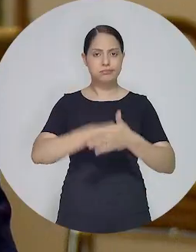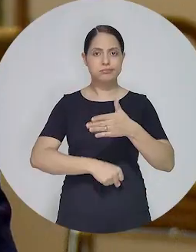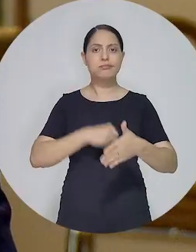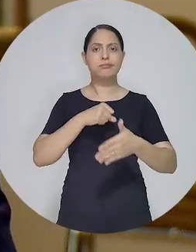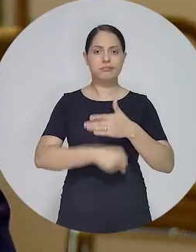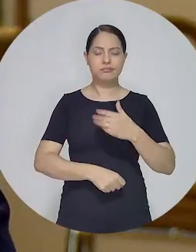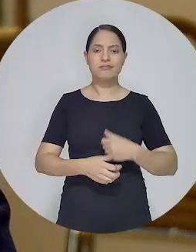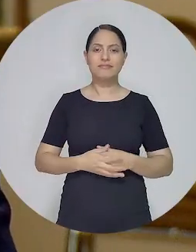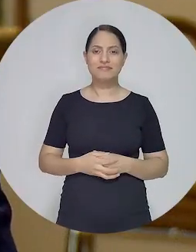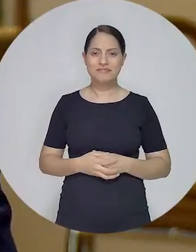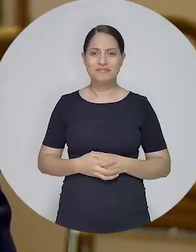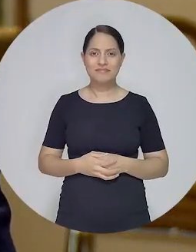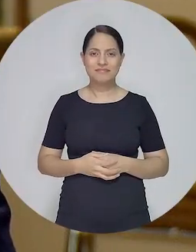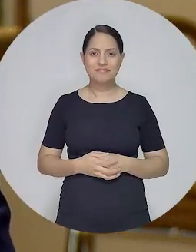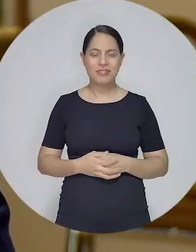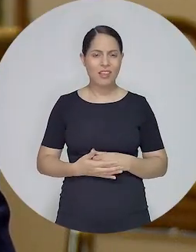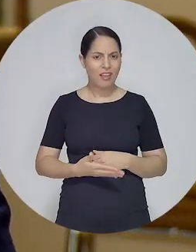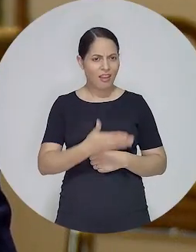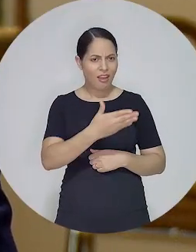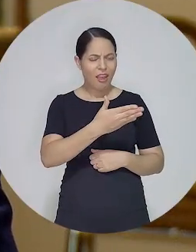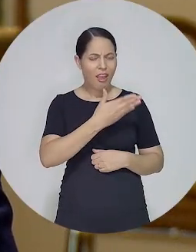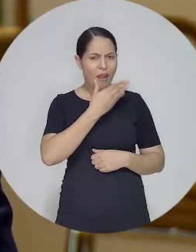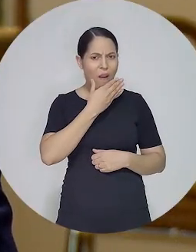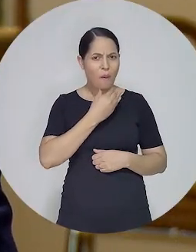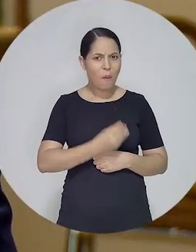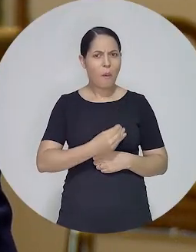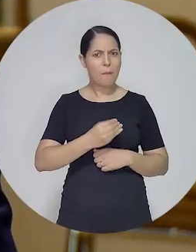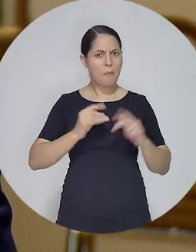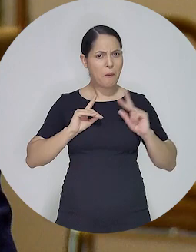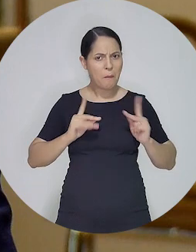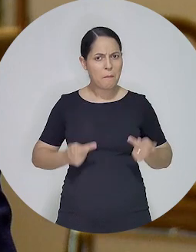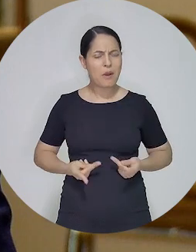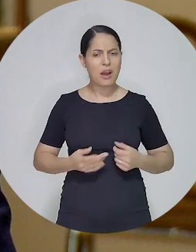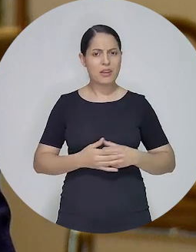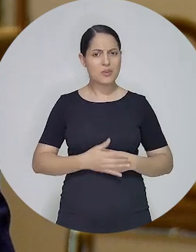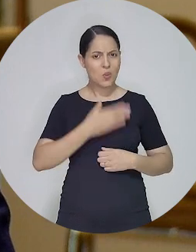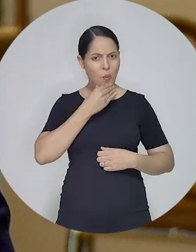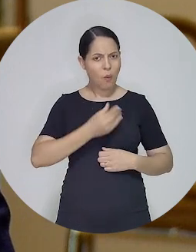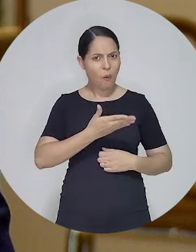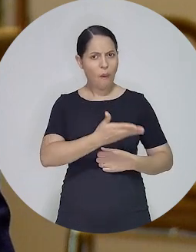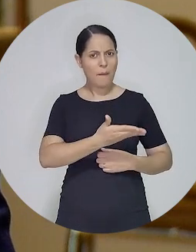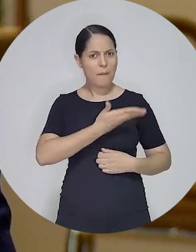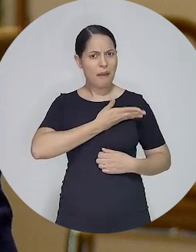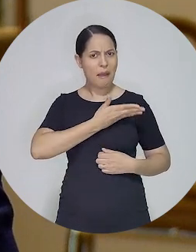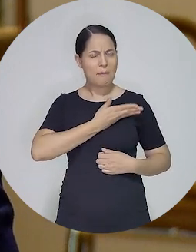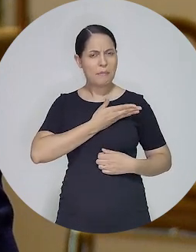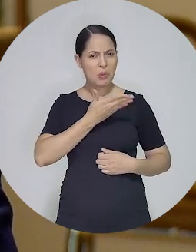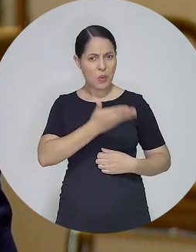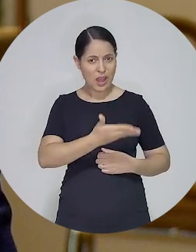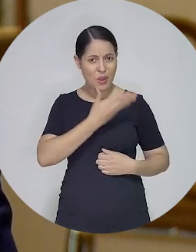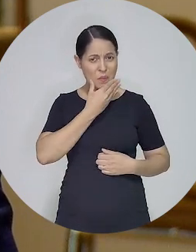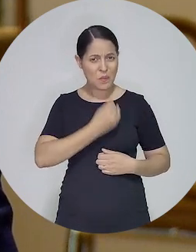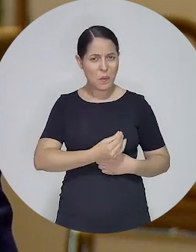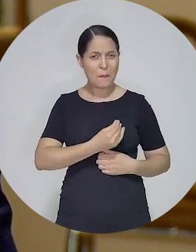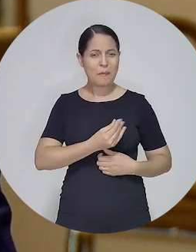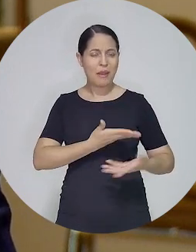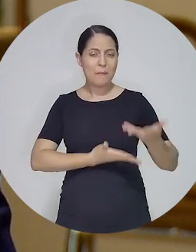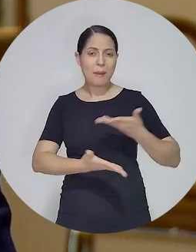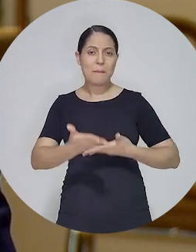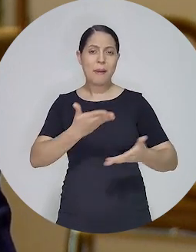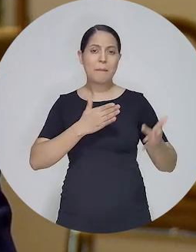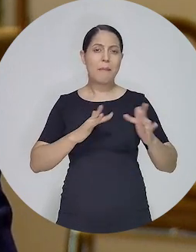advocacia. Um homem humano, um homem amigo, um homem de relações fraternais,